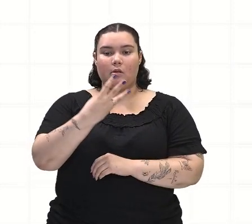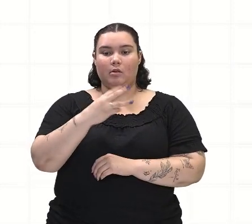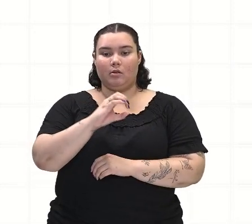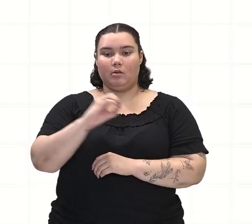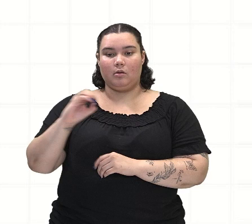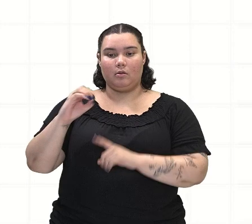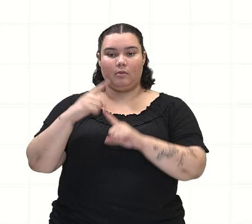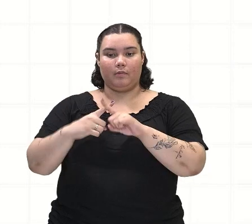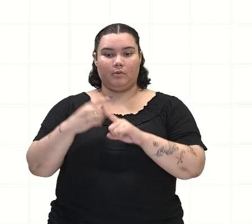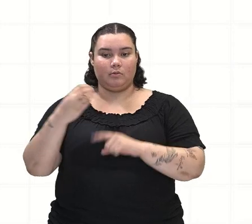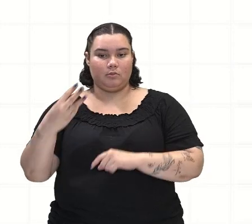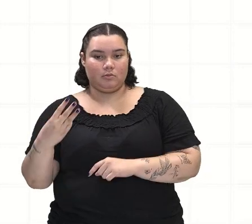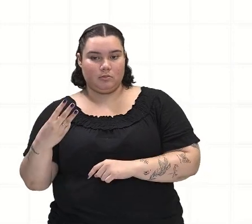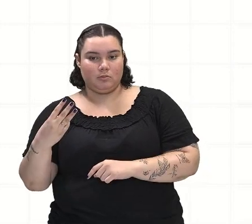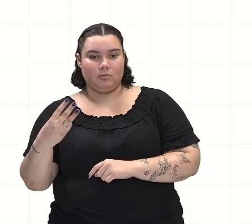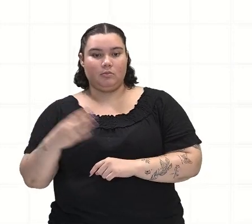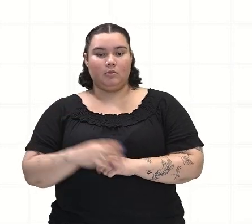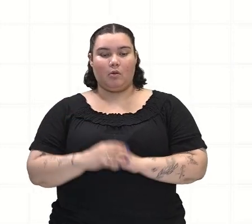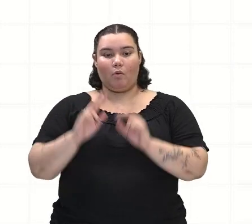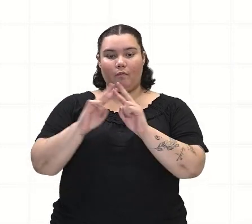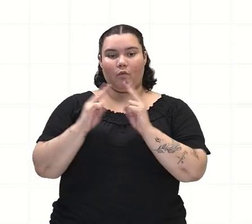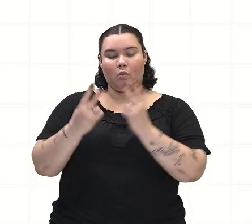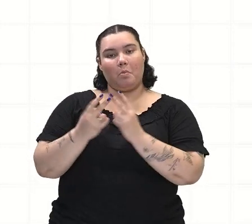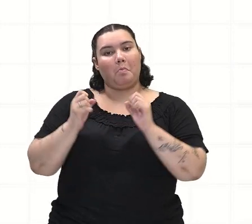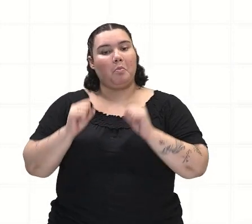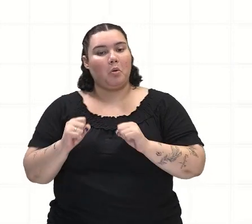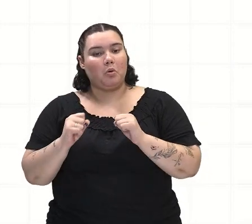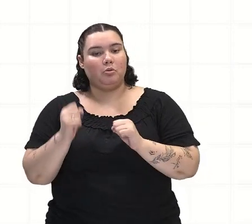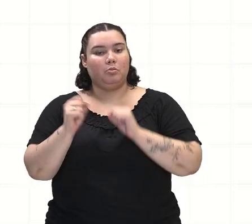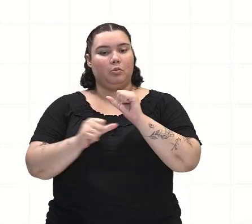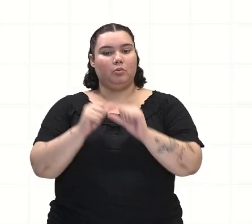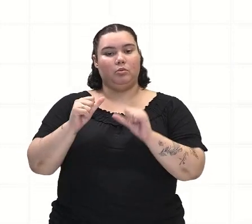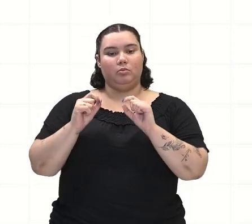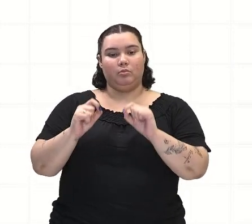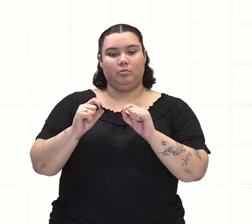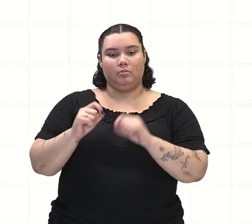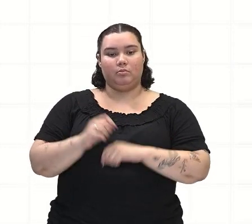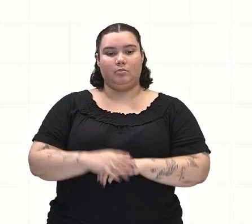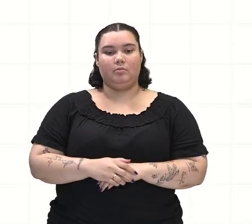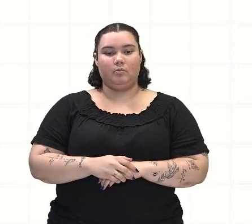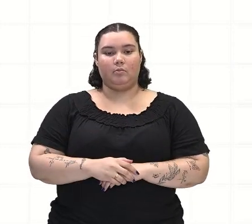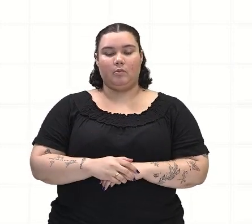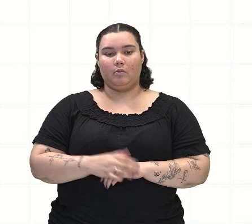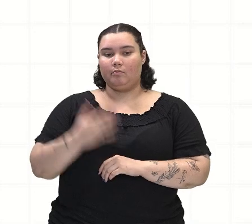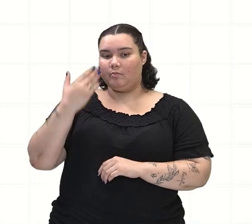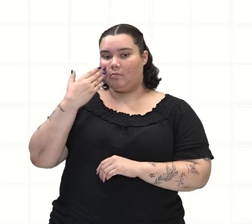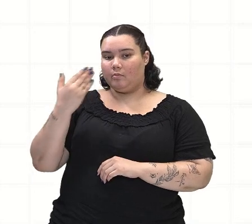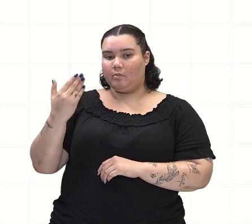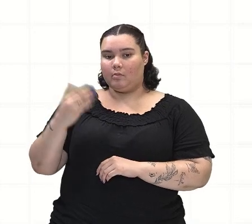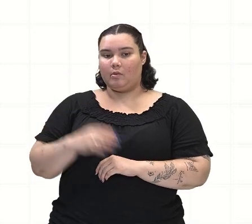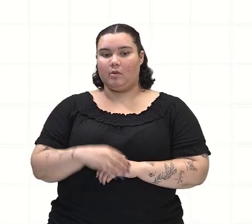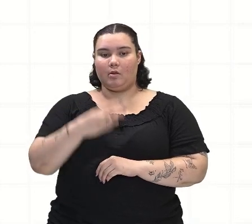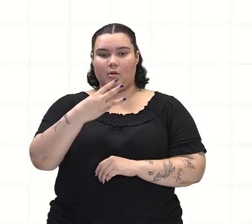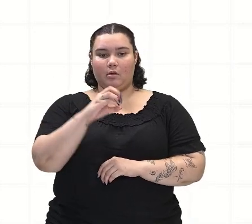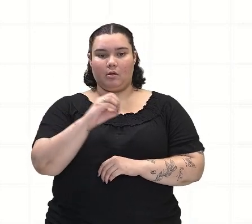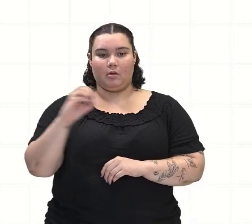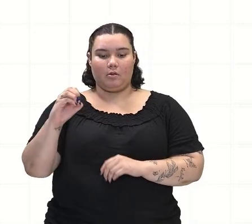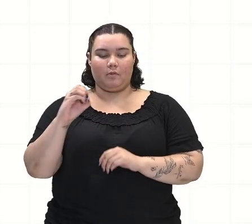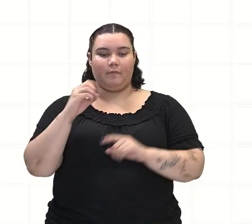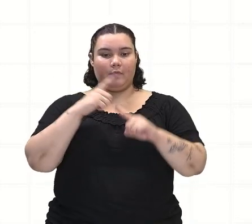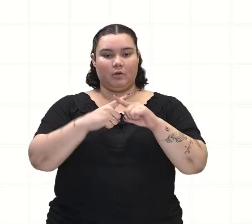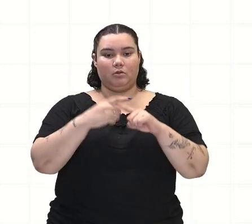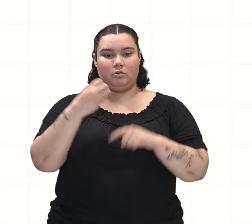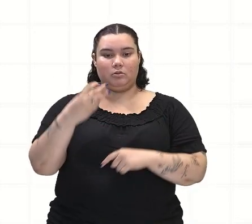vezes 3. Então, esse volume também poderia ser, né, essa substituição. 300 vezes